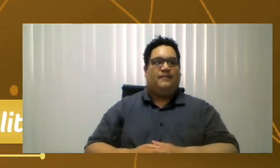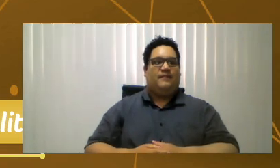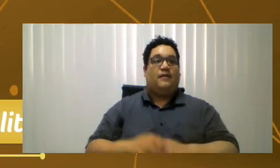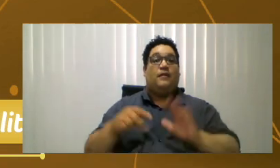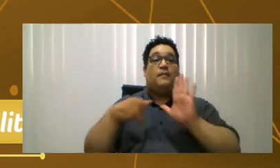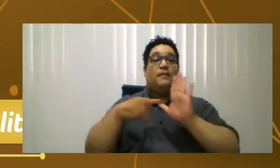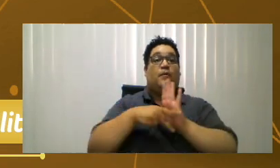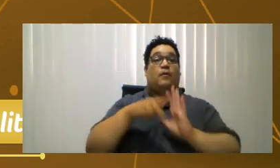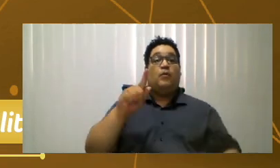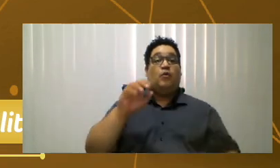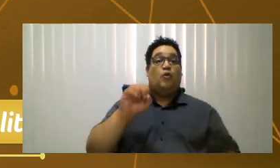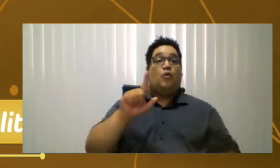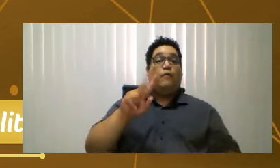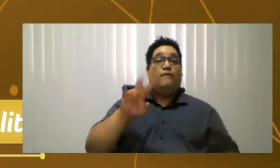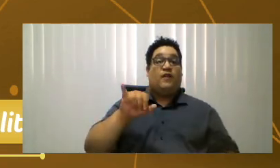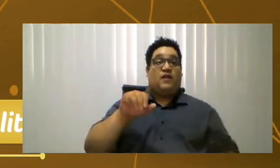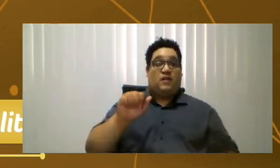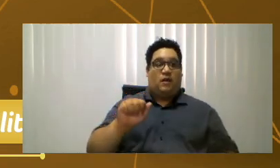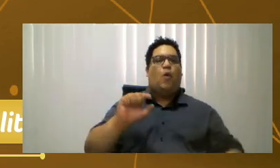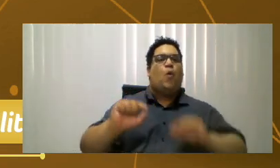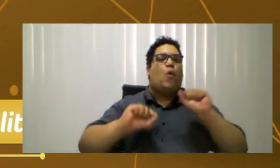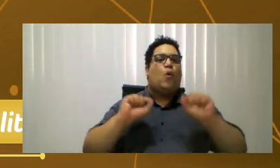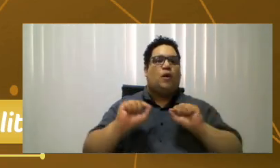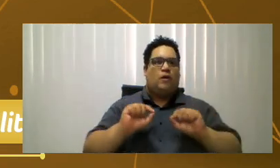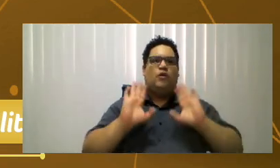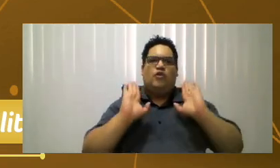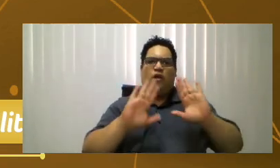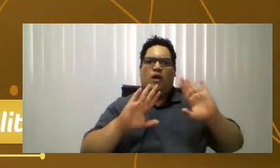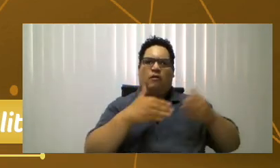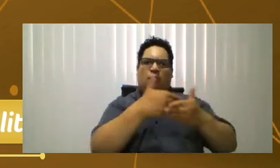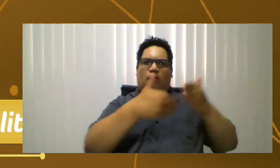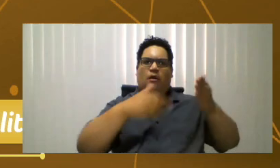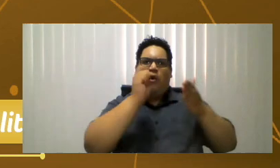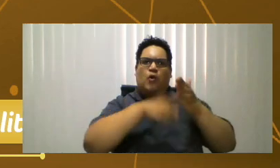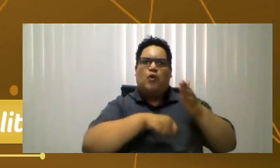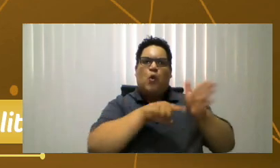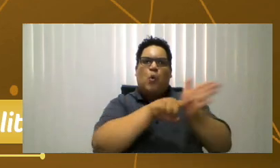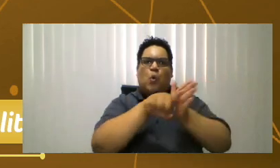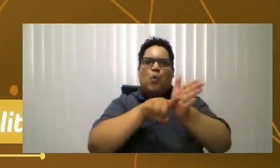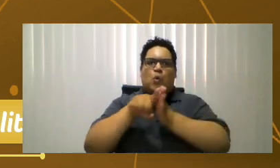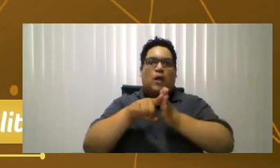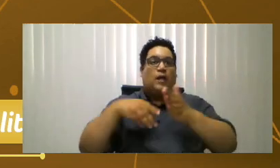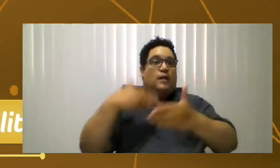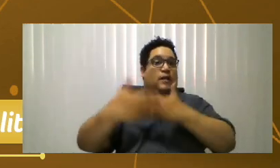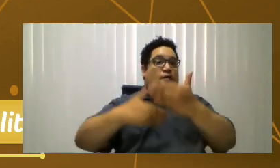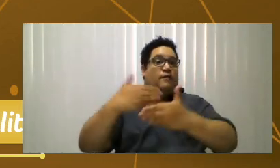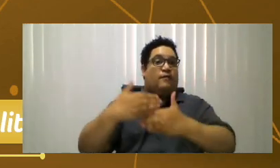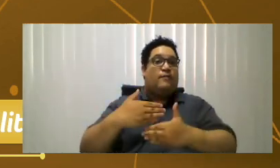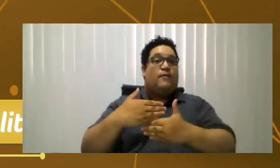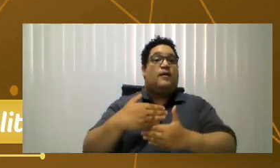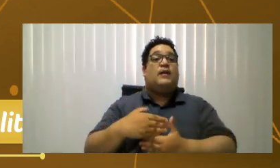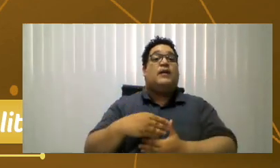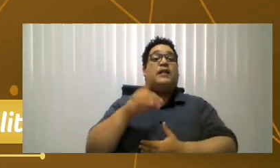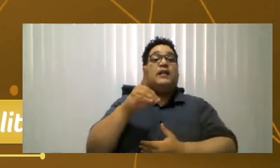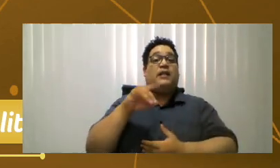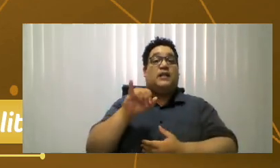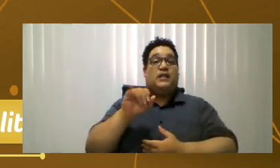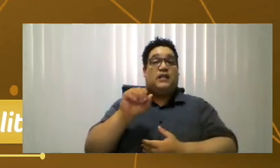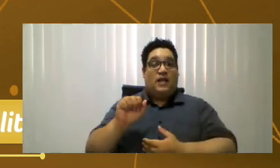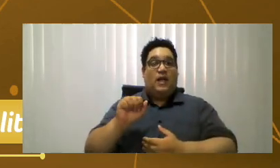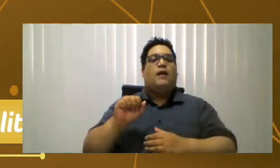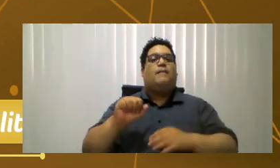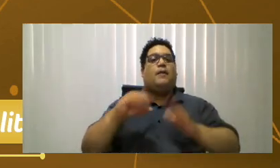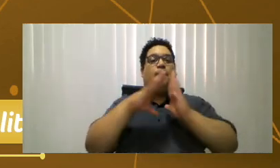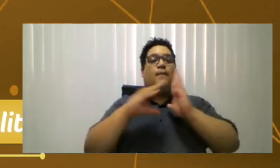Gouveia, tá? Ele pergunta se houve a contratação de consultoria em desenvolvimento de BI para modelagem e desenvolvimento